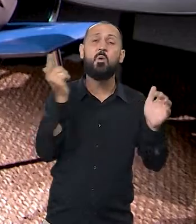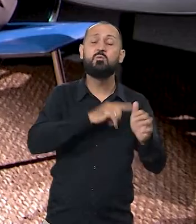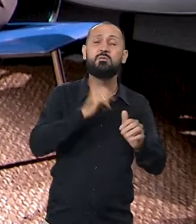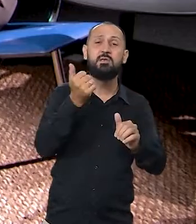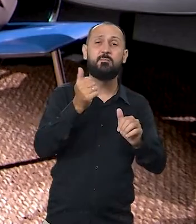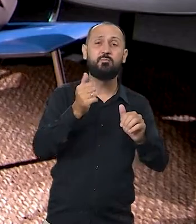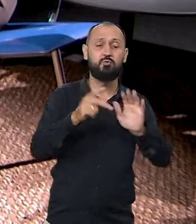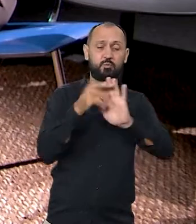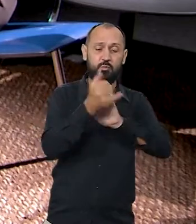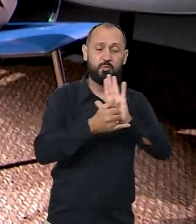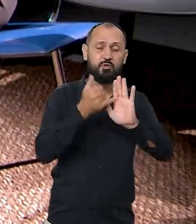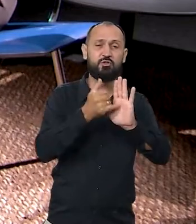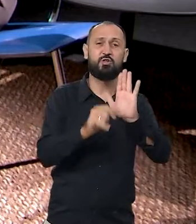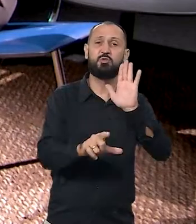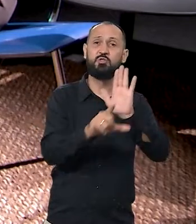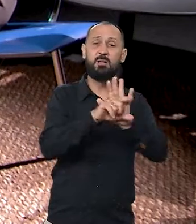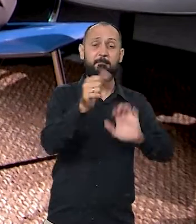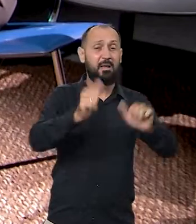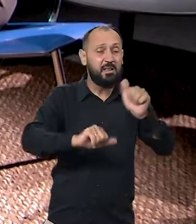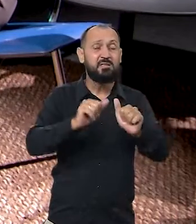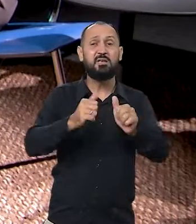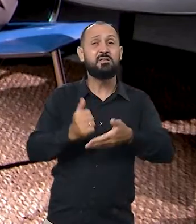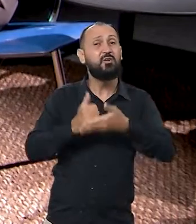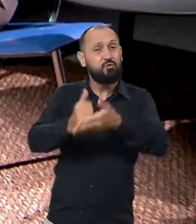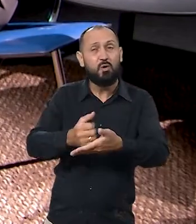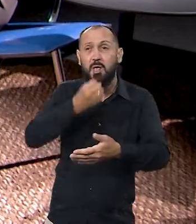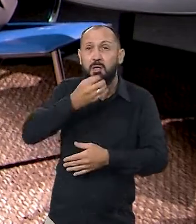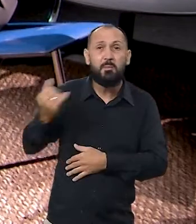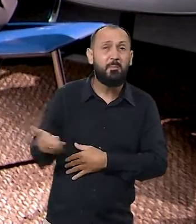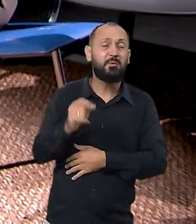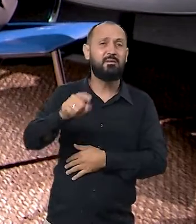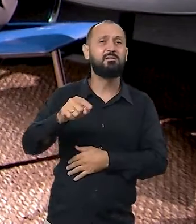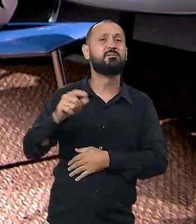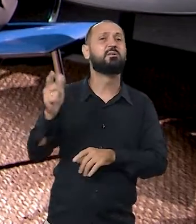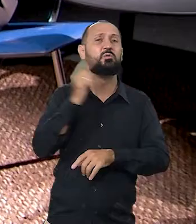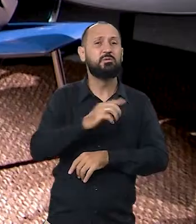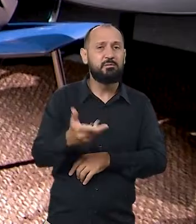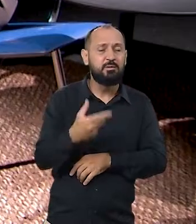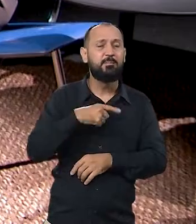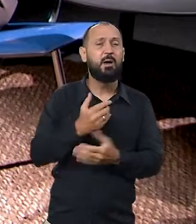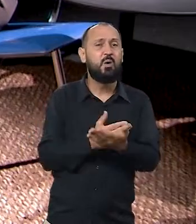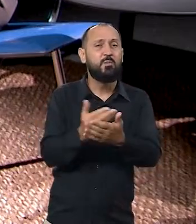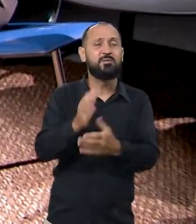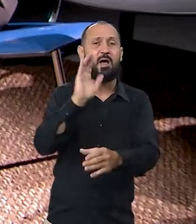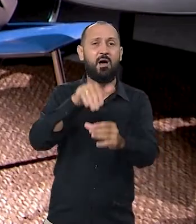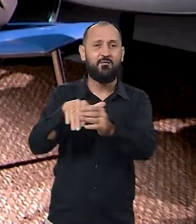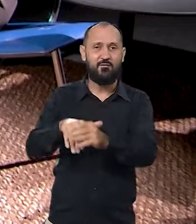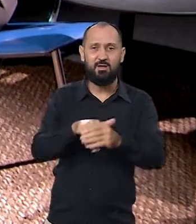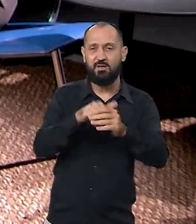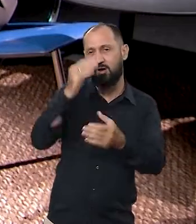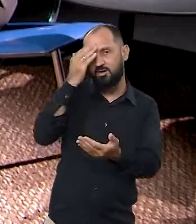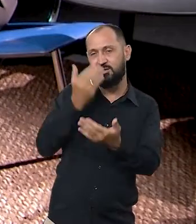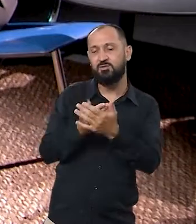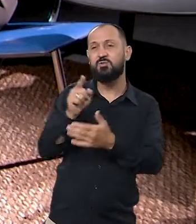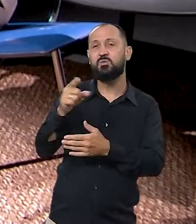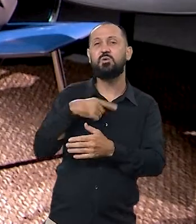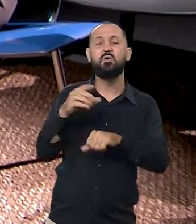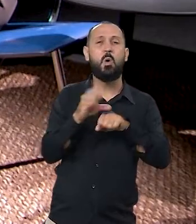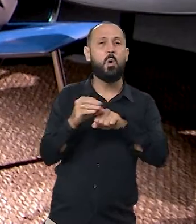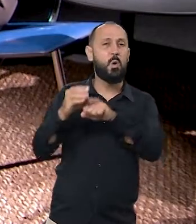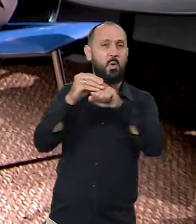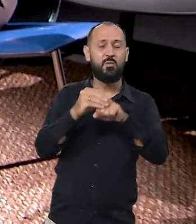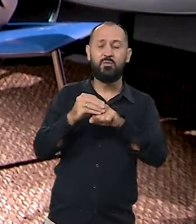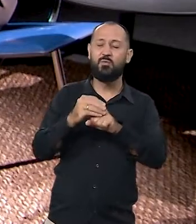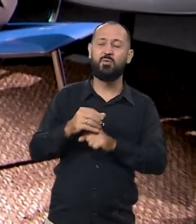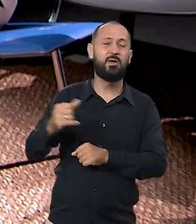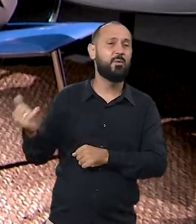projetos de lei que são importantes para a população e, ao mesmo tempo, garantir celeridade no processo de votação. E eu acredito que o seu conhecimento foi